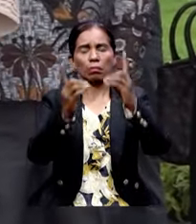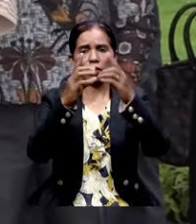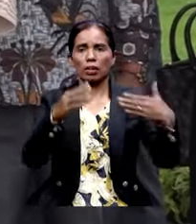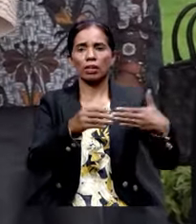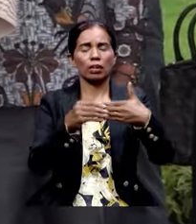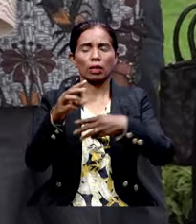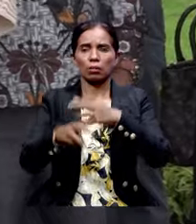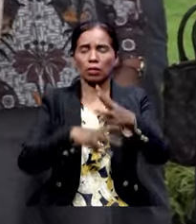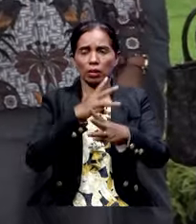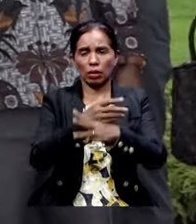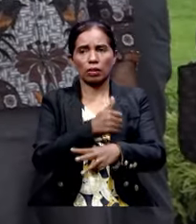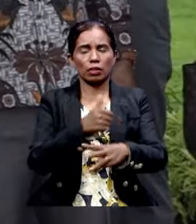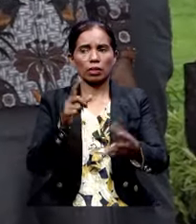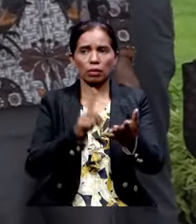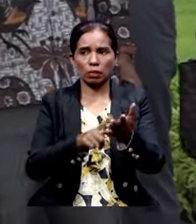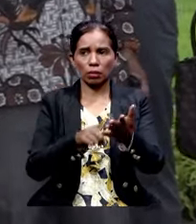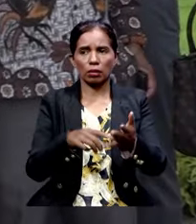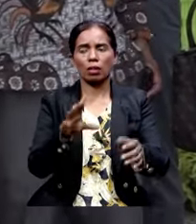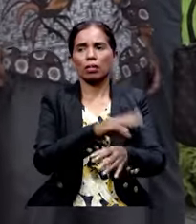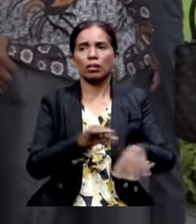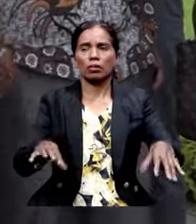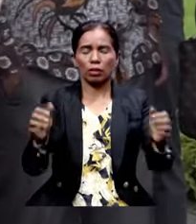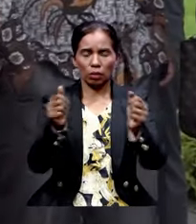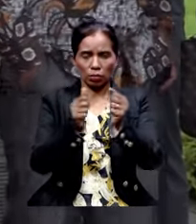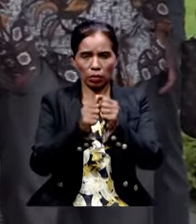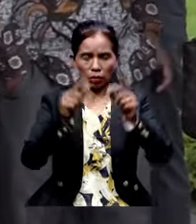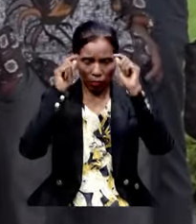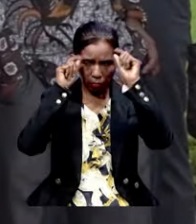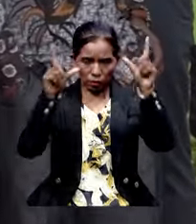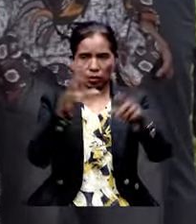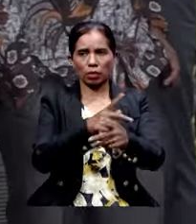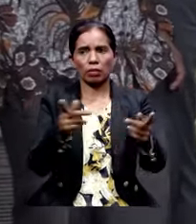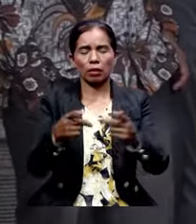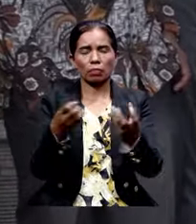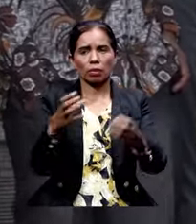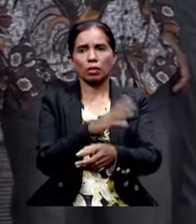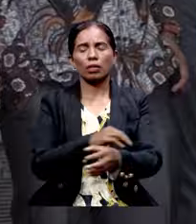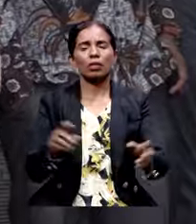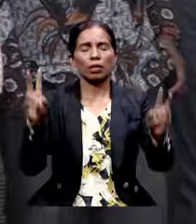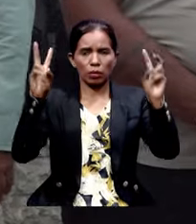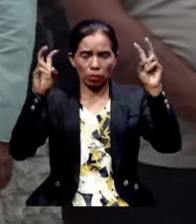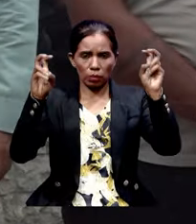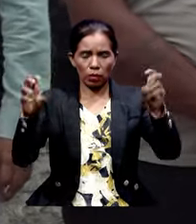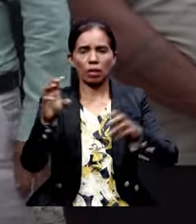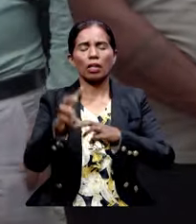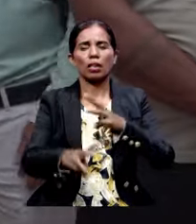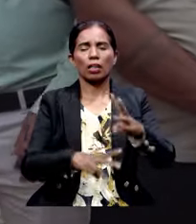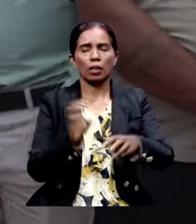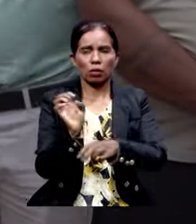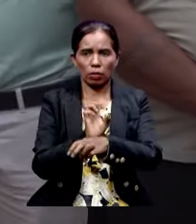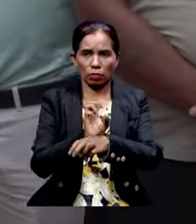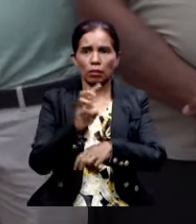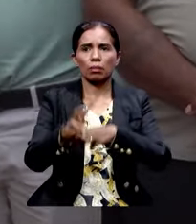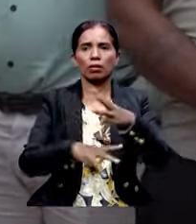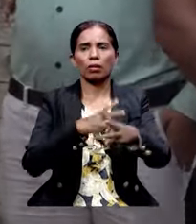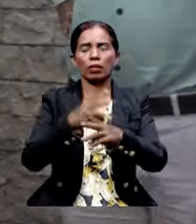mundial Balon, onde discute no Hamet em cooperação Timor-Leste e a setor Oi-Oi, nebe liga o tema Fórum Economia Mundial. Chefe de